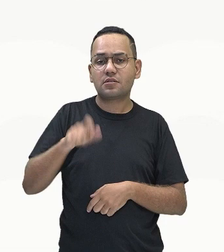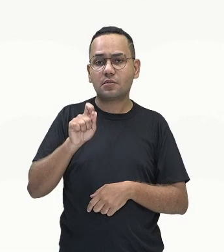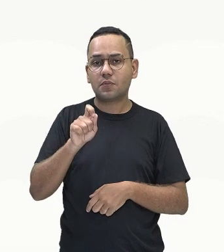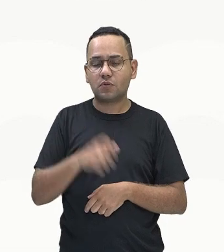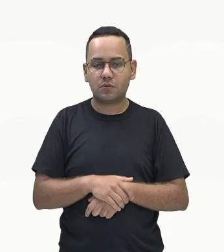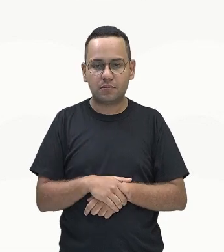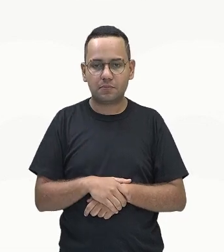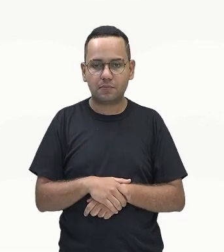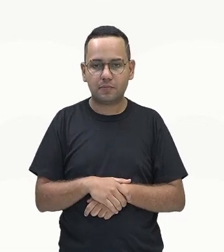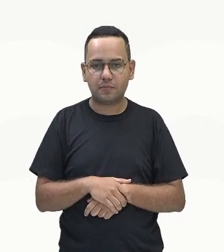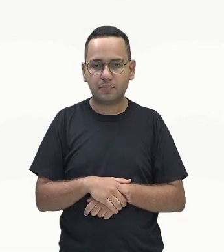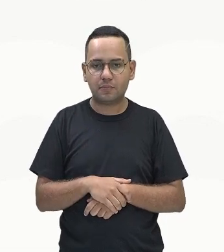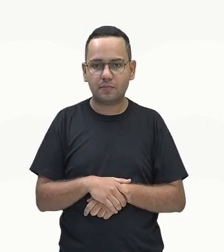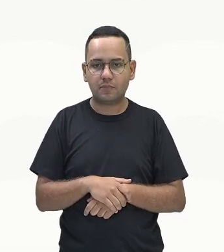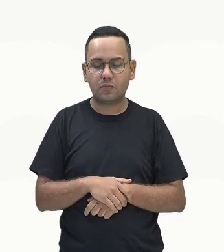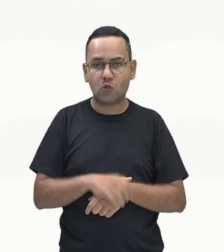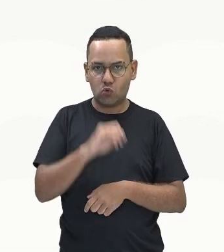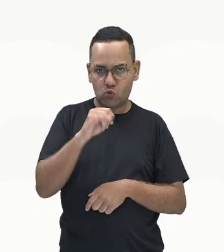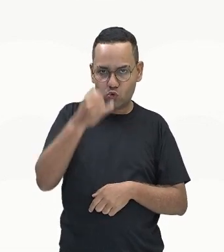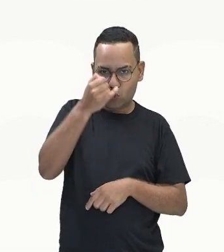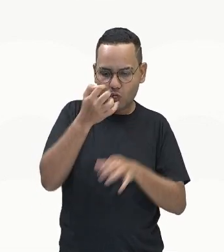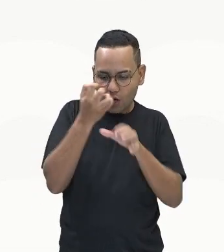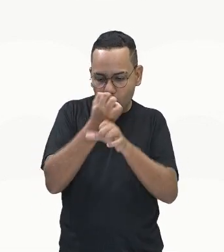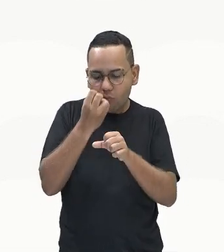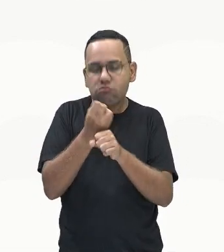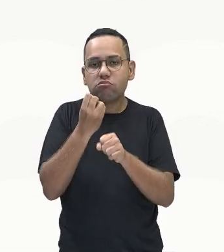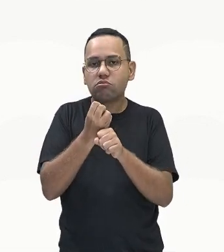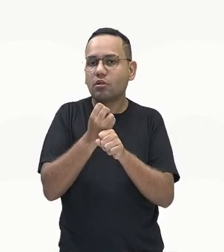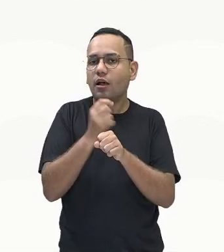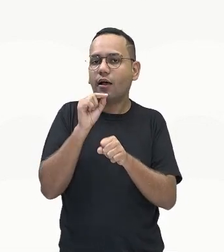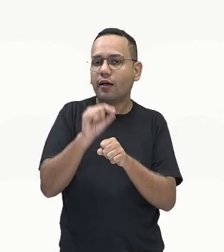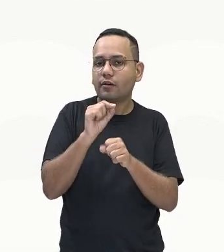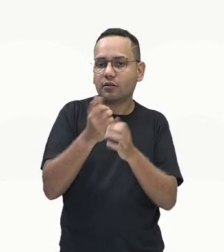capital. Tá? E aqui o meu capital,